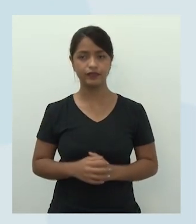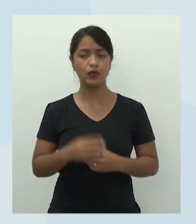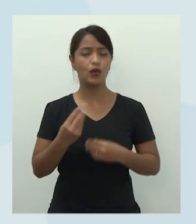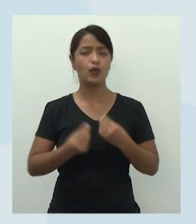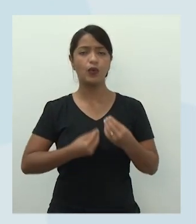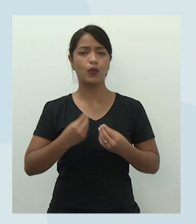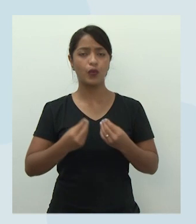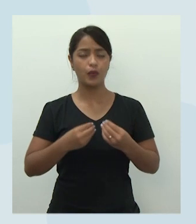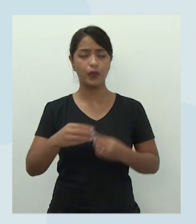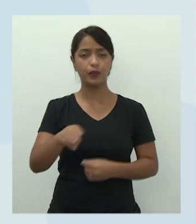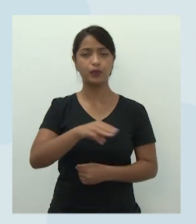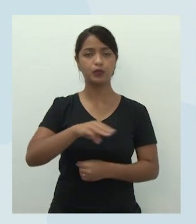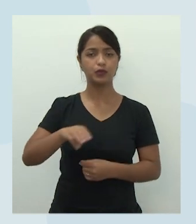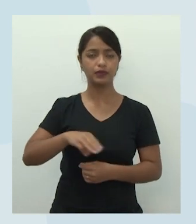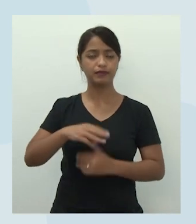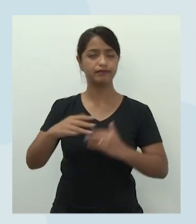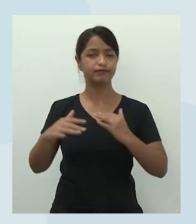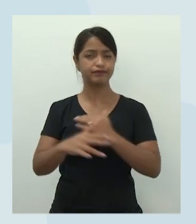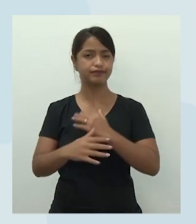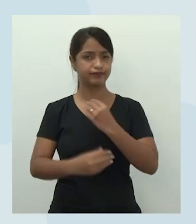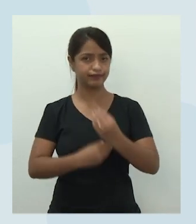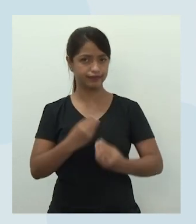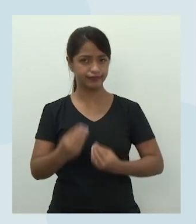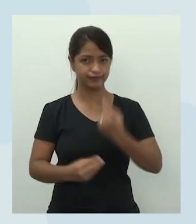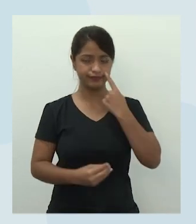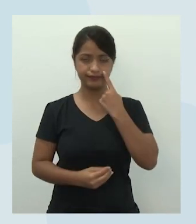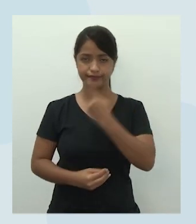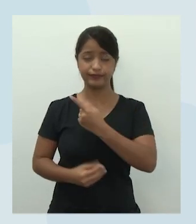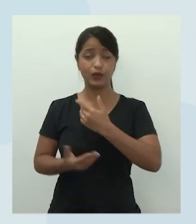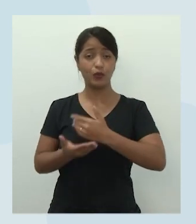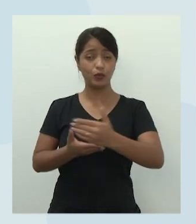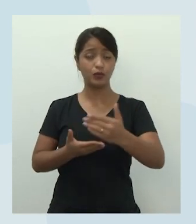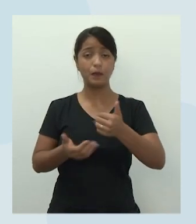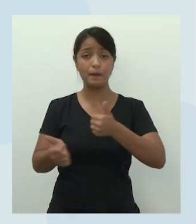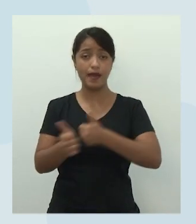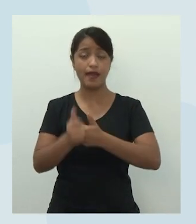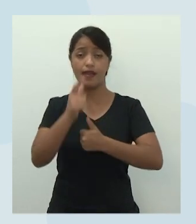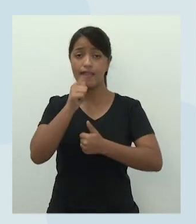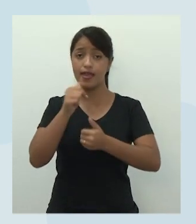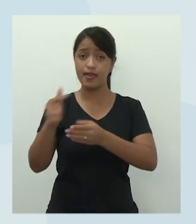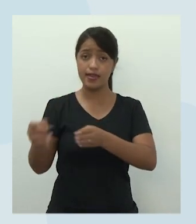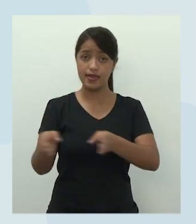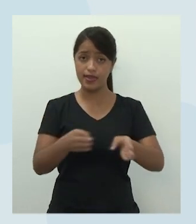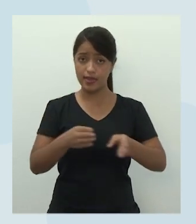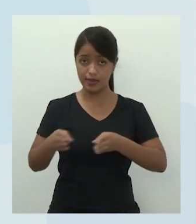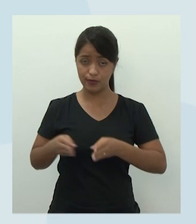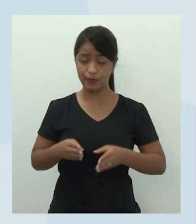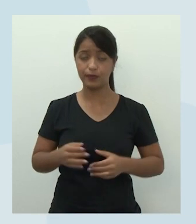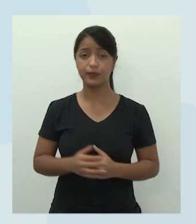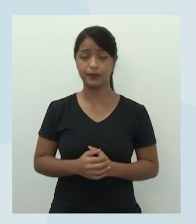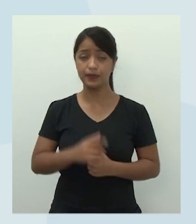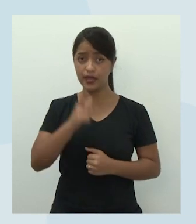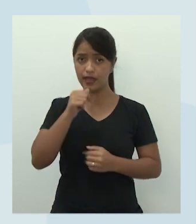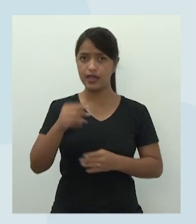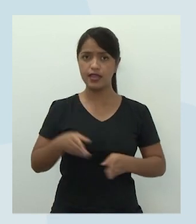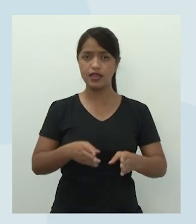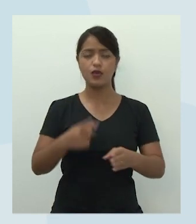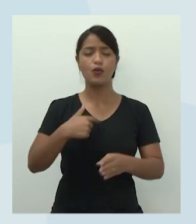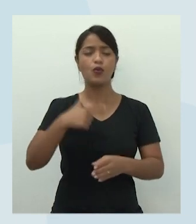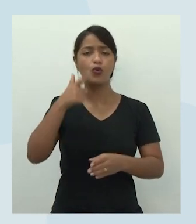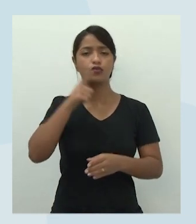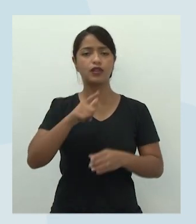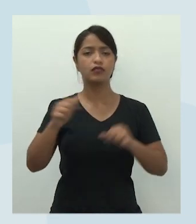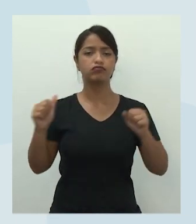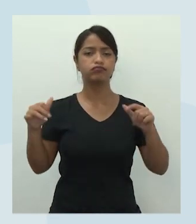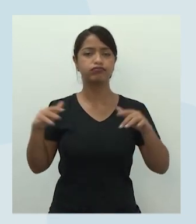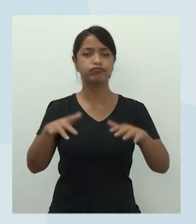civilização mesopotâmica, tá? Então, o ponto de partida são os rios, né? Com os rios eu consigo me sedentarizar,